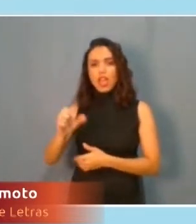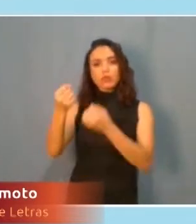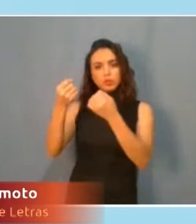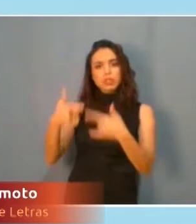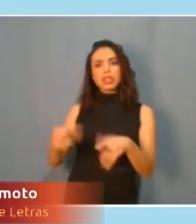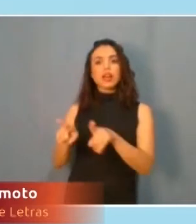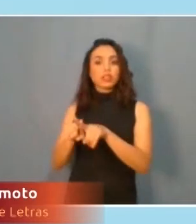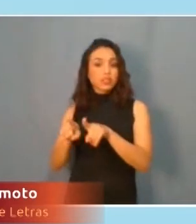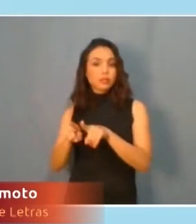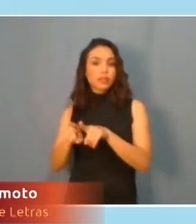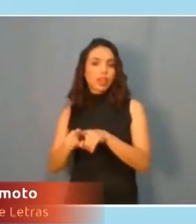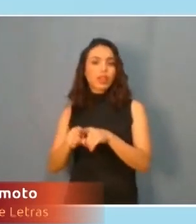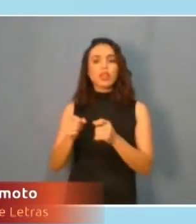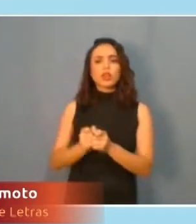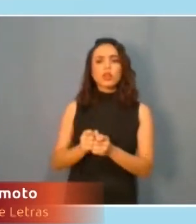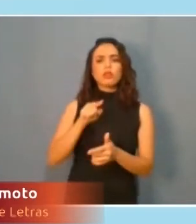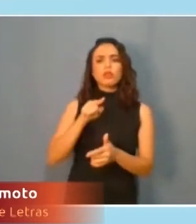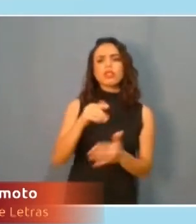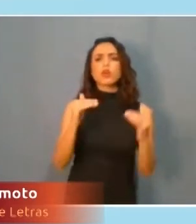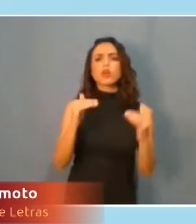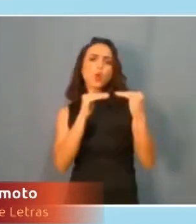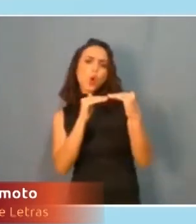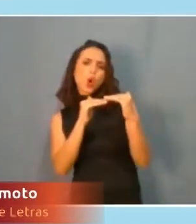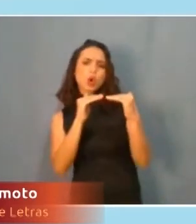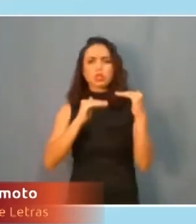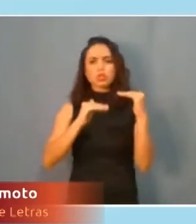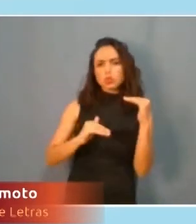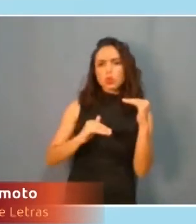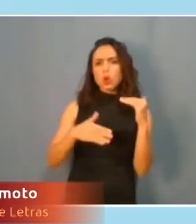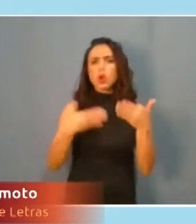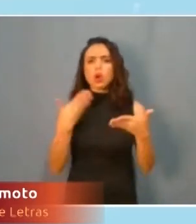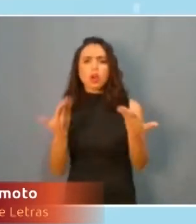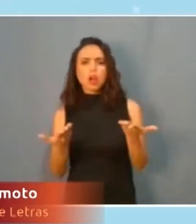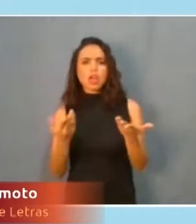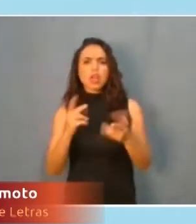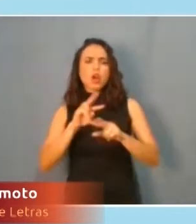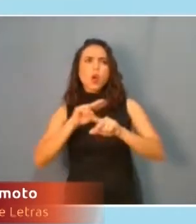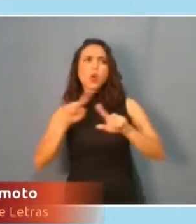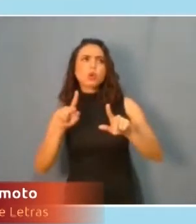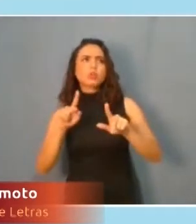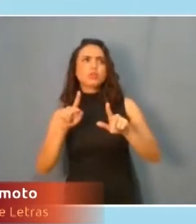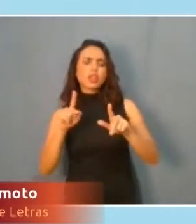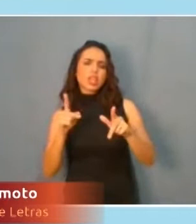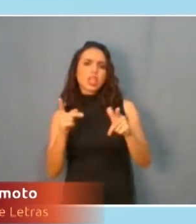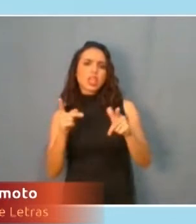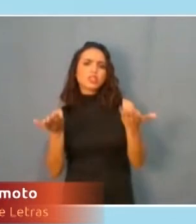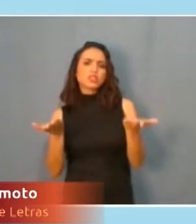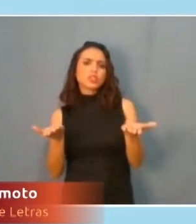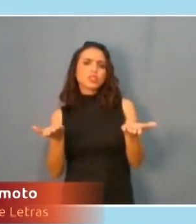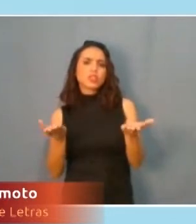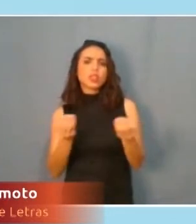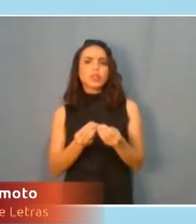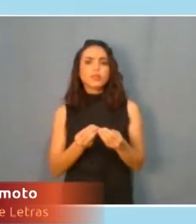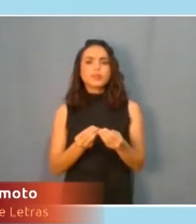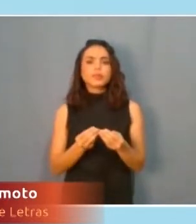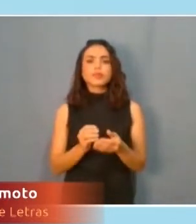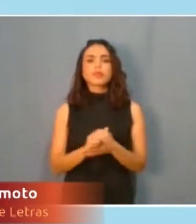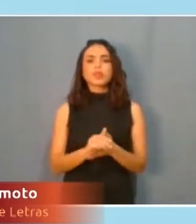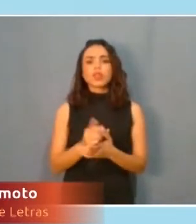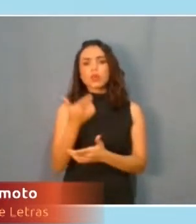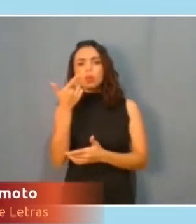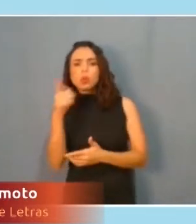você concorda com essas causas, se você aponta outras, quais você gostaria de destacar, né, na fala da Nathalie, mas também o que